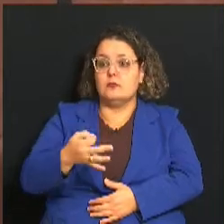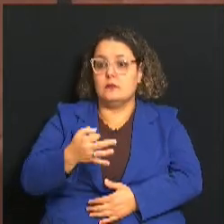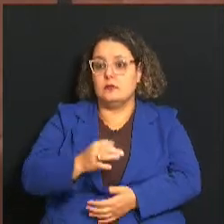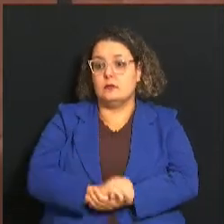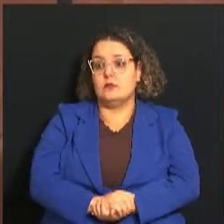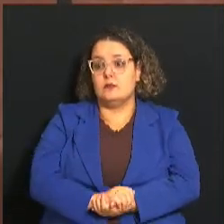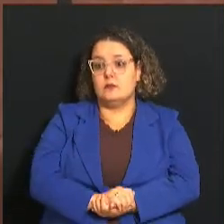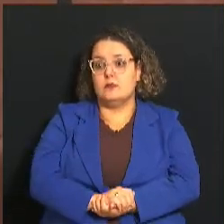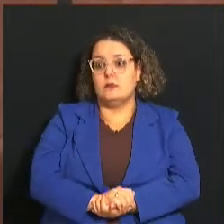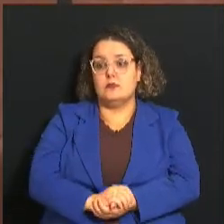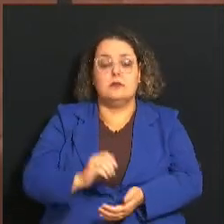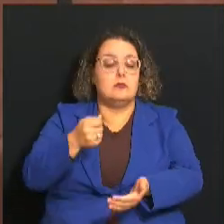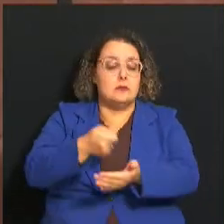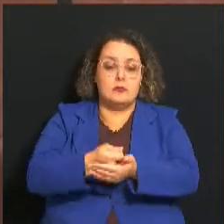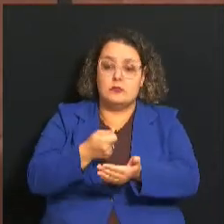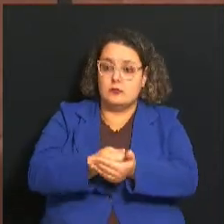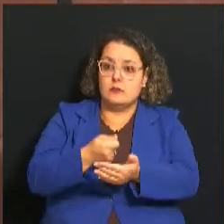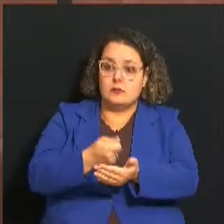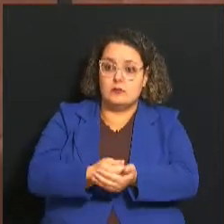se exija, né,